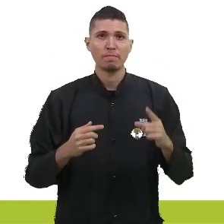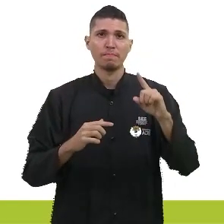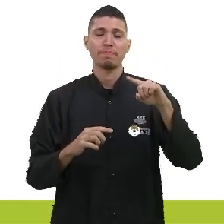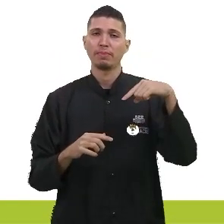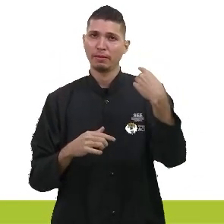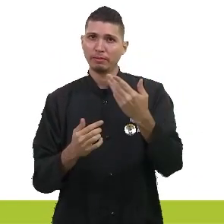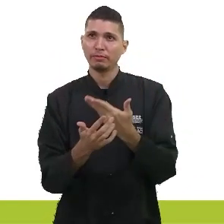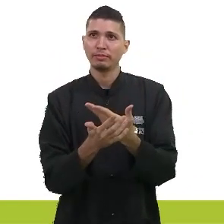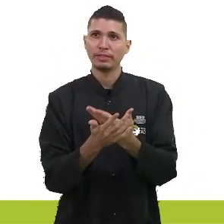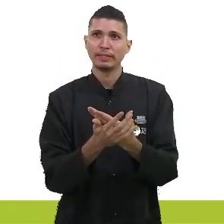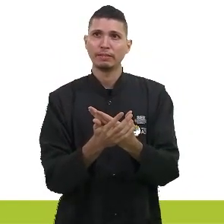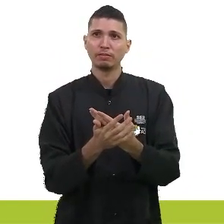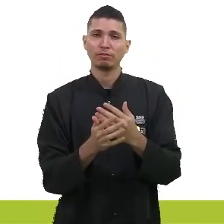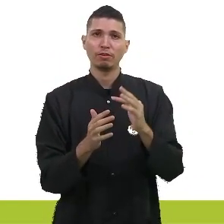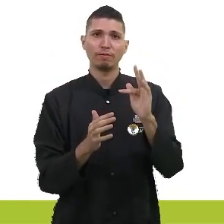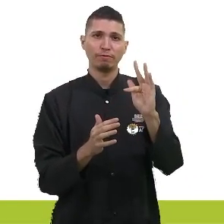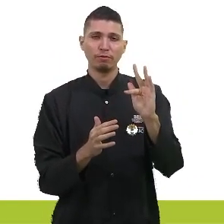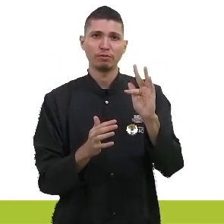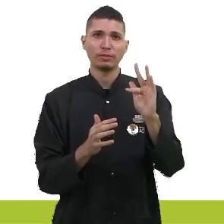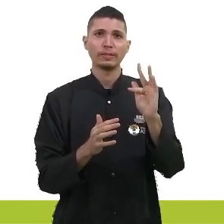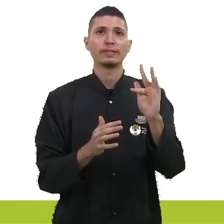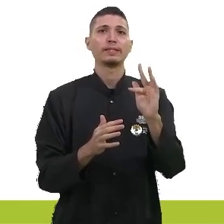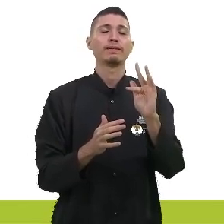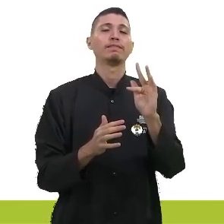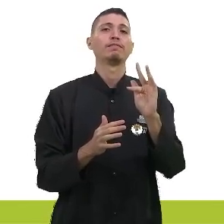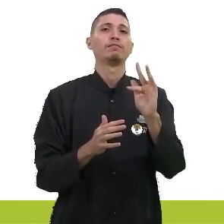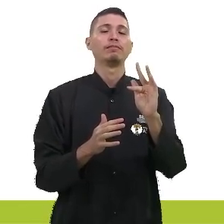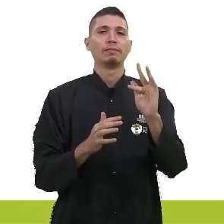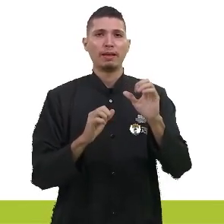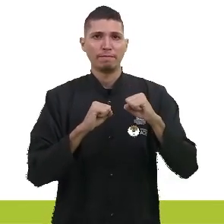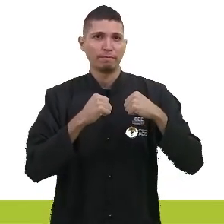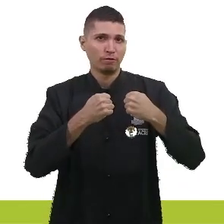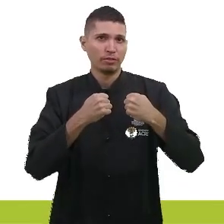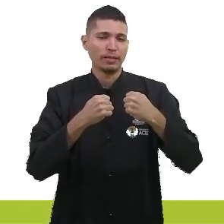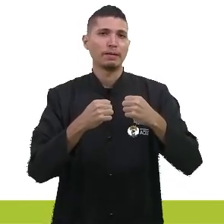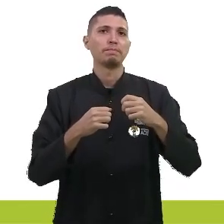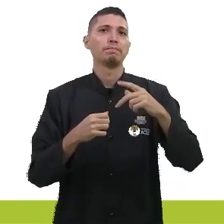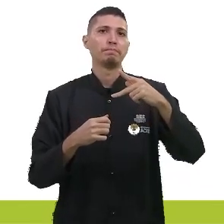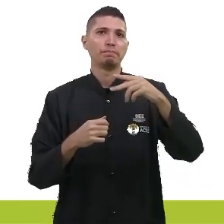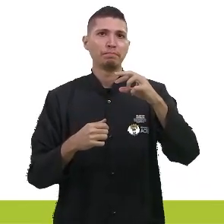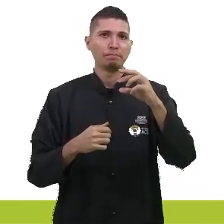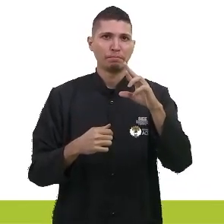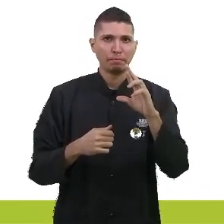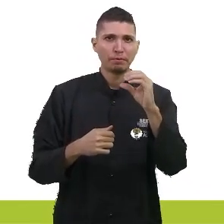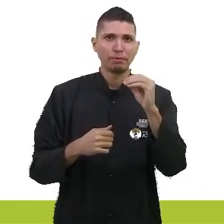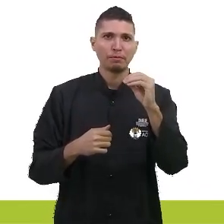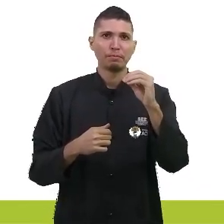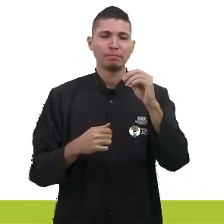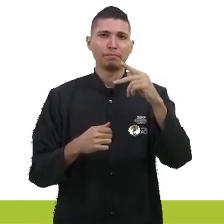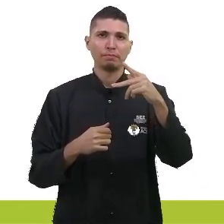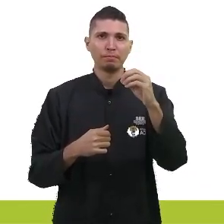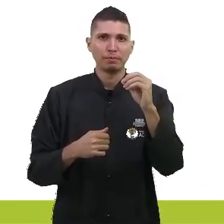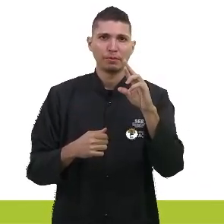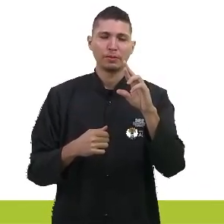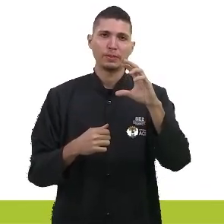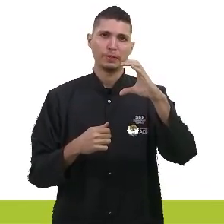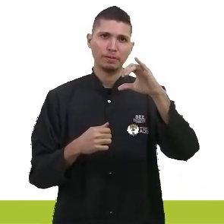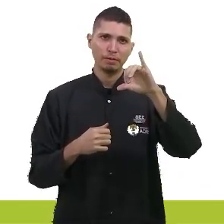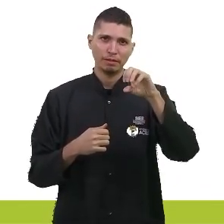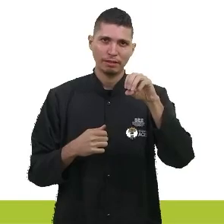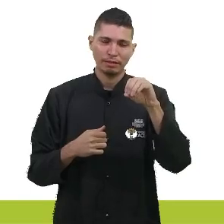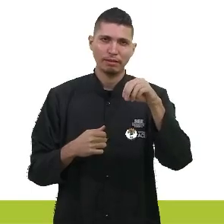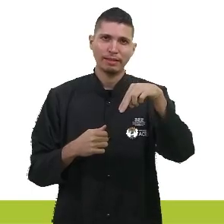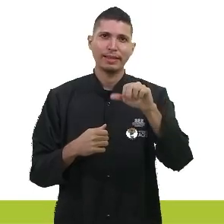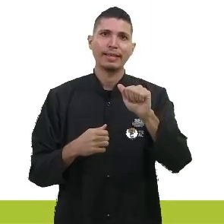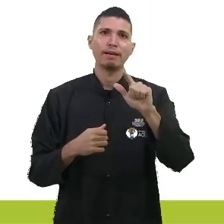ela é proporcional à massa. Então, existe relação, sim. Então, o gabarito aqui, ó, a resposta correta é a letra C.